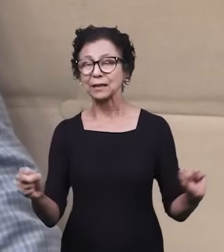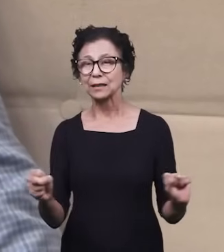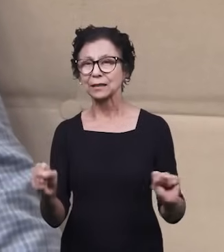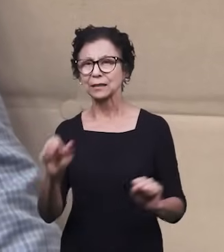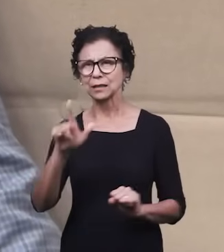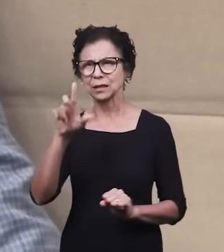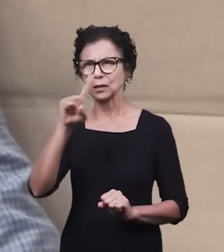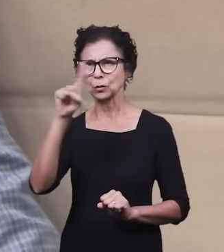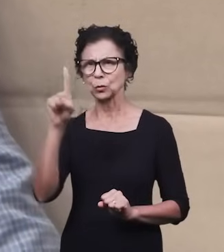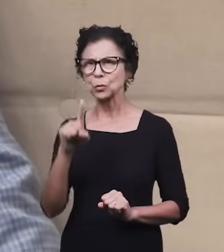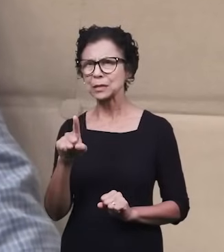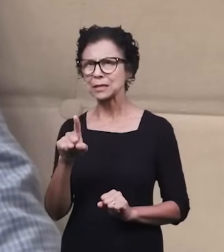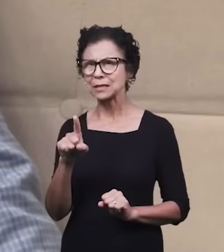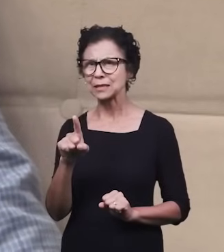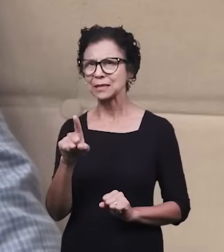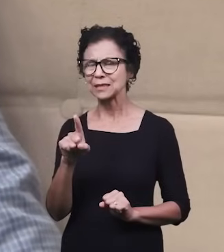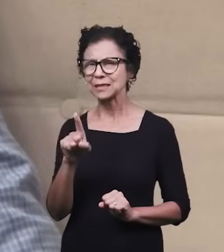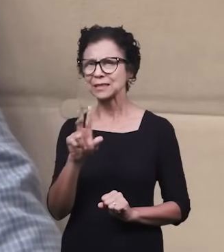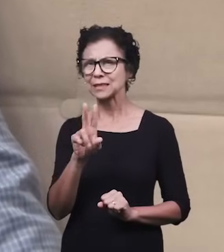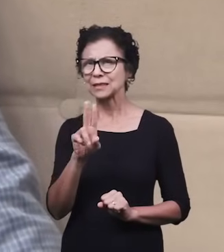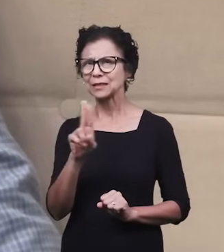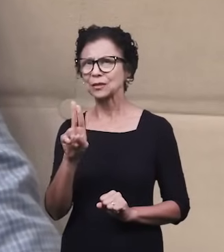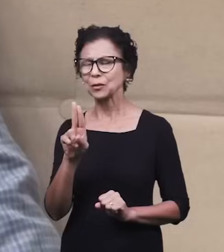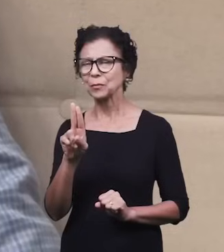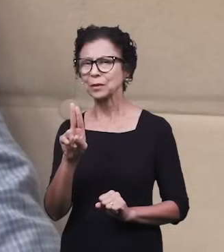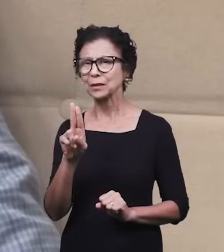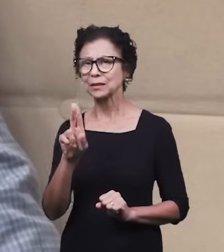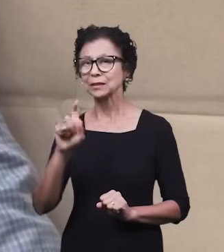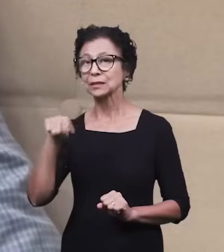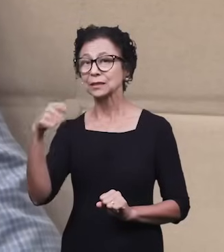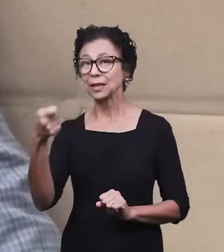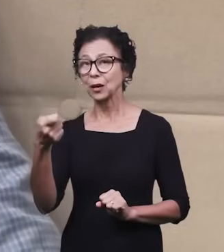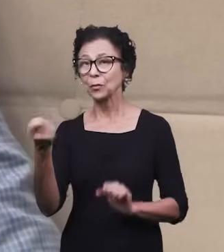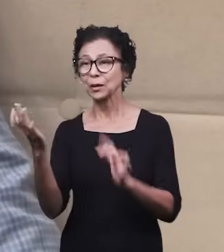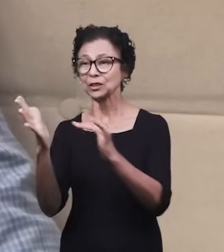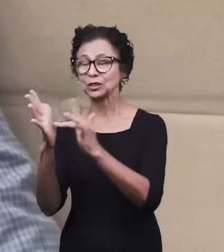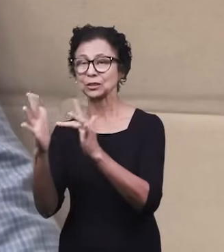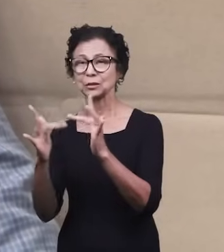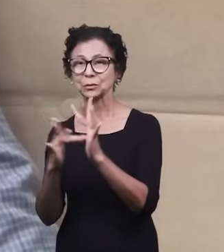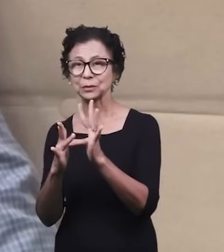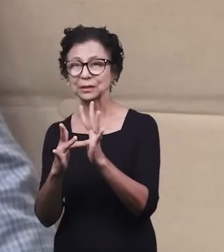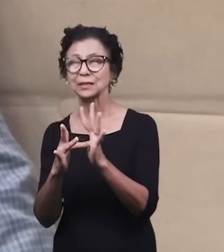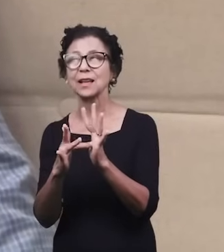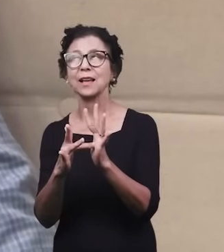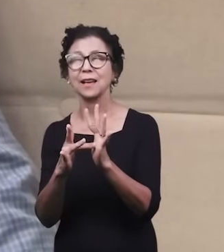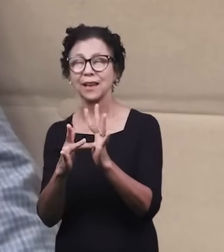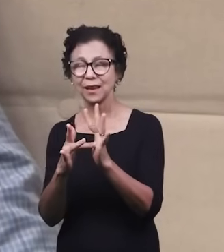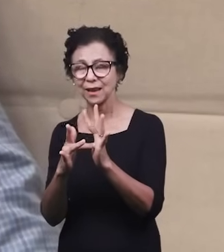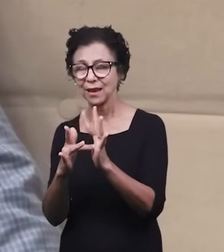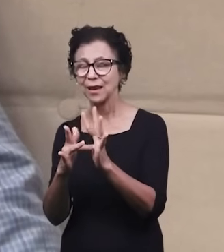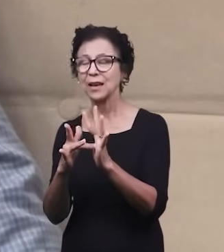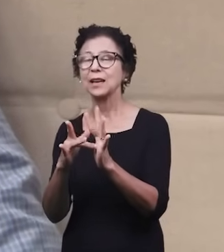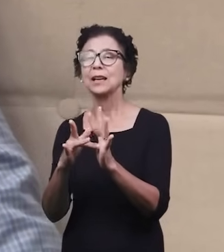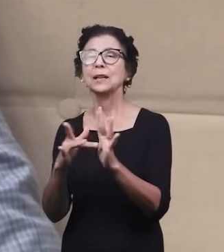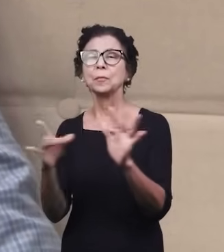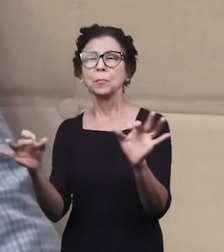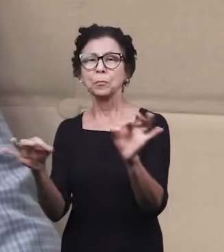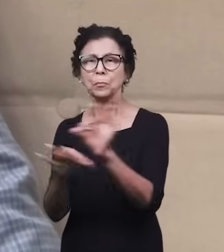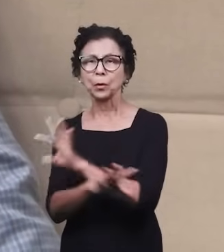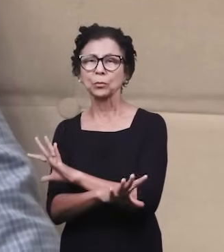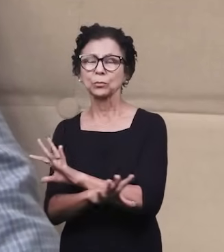eterna com Deus. E esta luz tem um nome. Esta luz é Jesus, que está